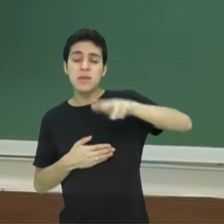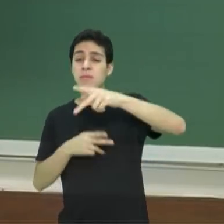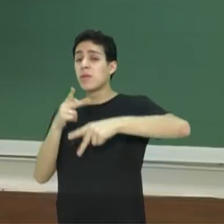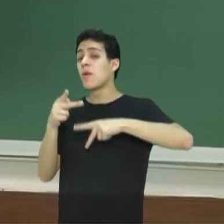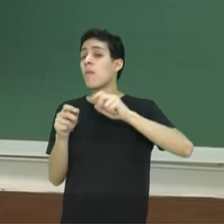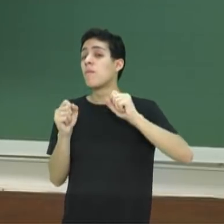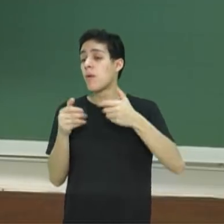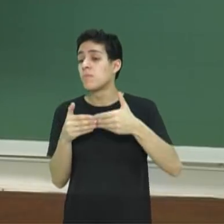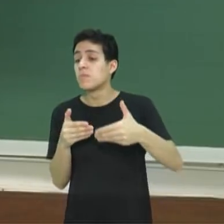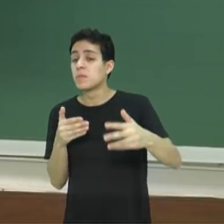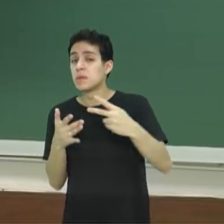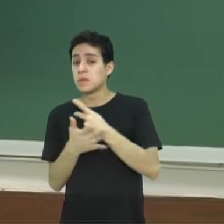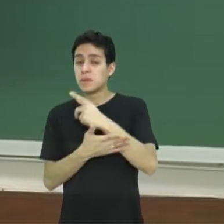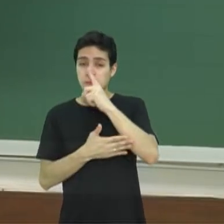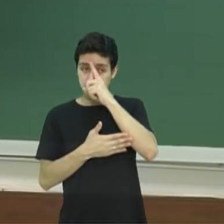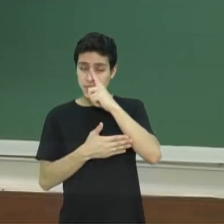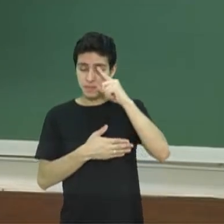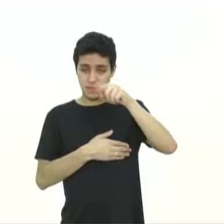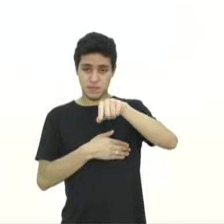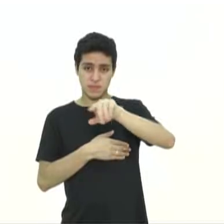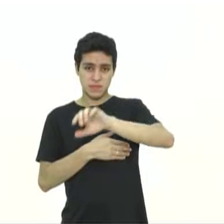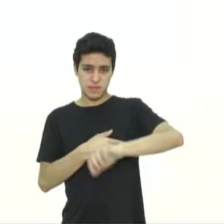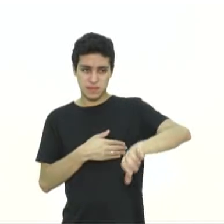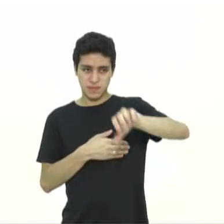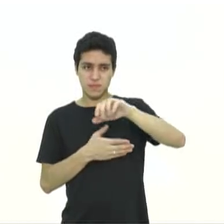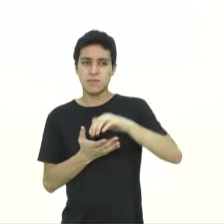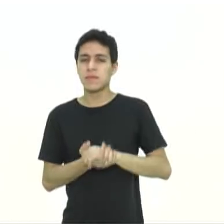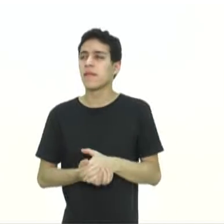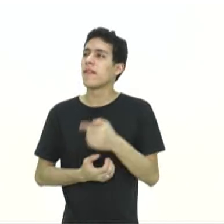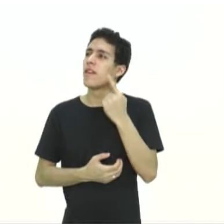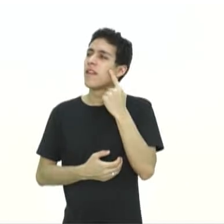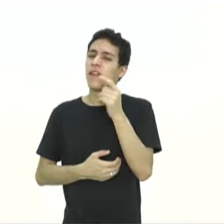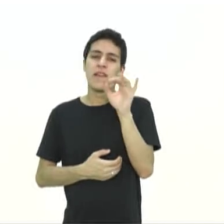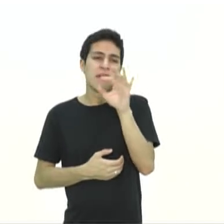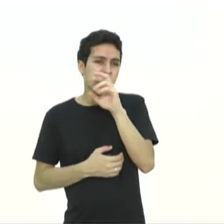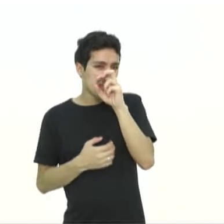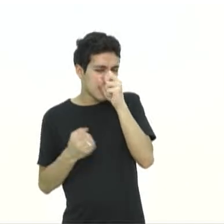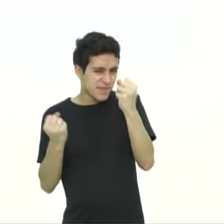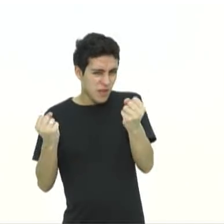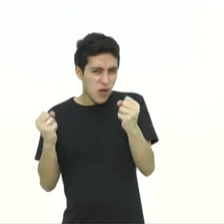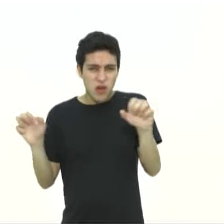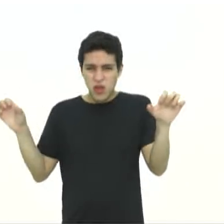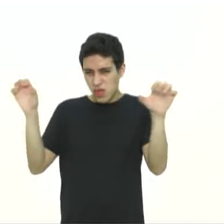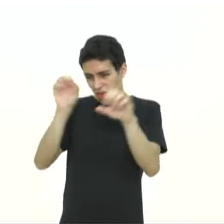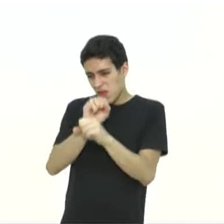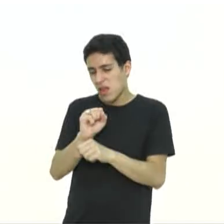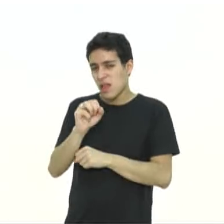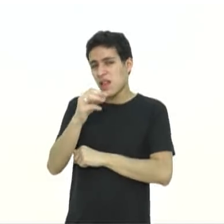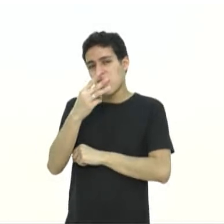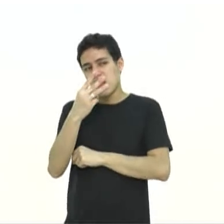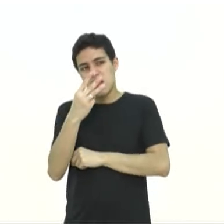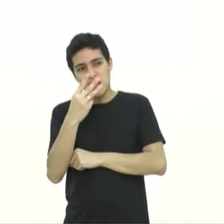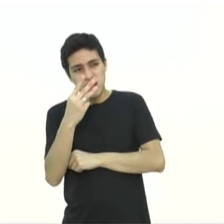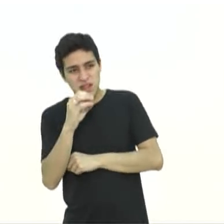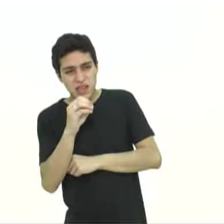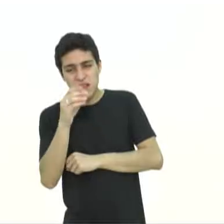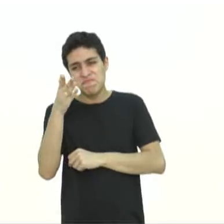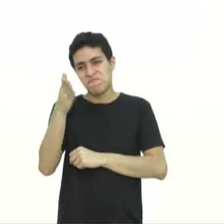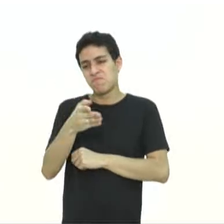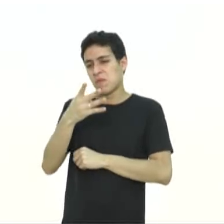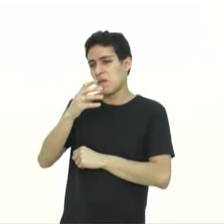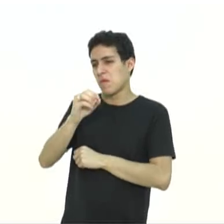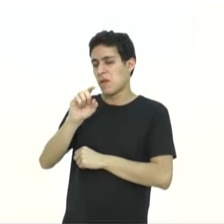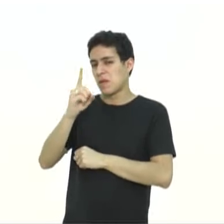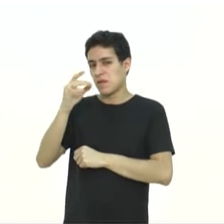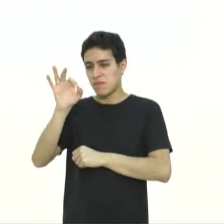pobreza, aqui na Europa. Eu tenho no verde mais escuro, de 30% a 41% da população da